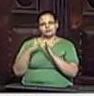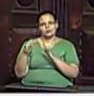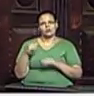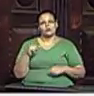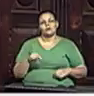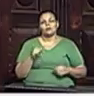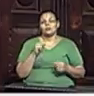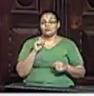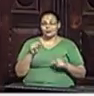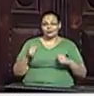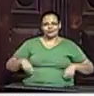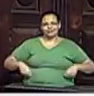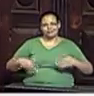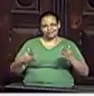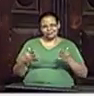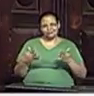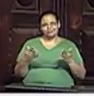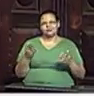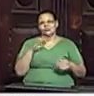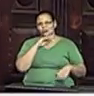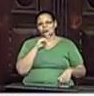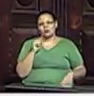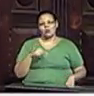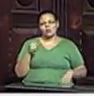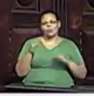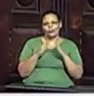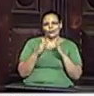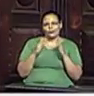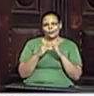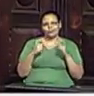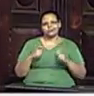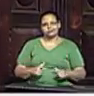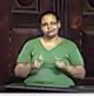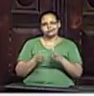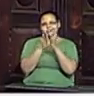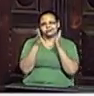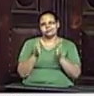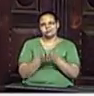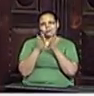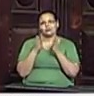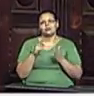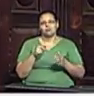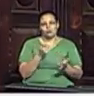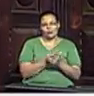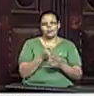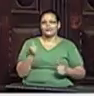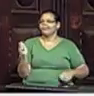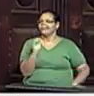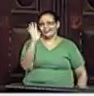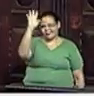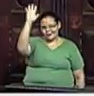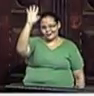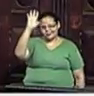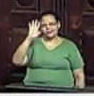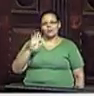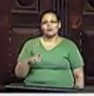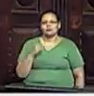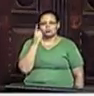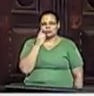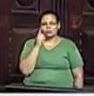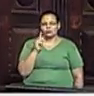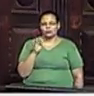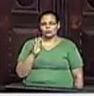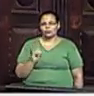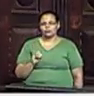quem acaba sendo prejudicado é o morador das áreas mais carentes, que acaba comprando mais caro. Deputado Gilberto